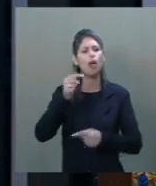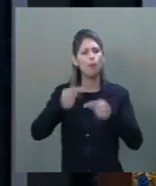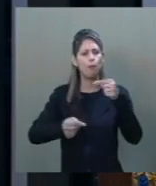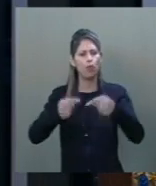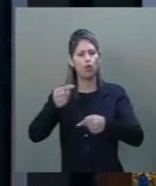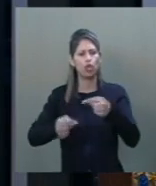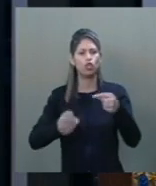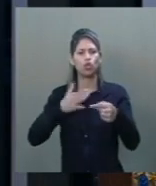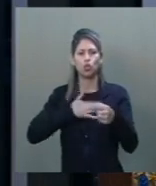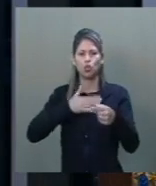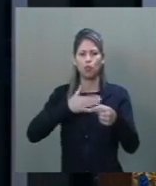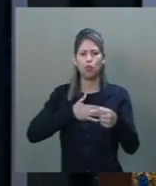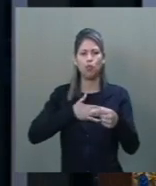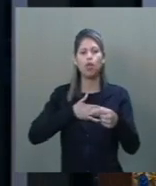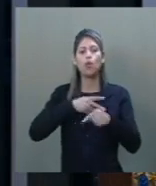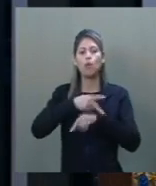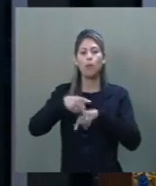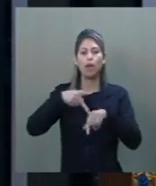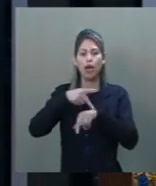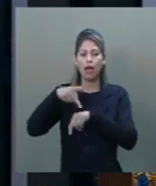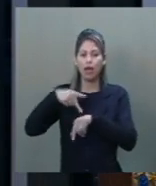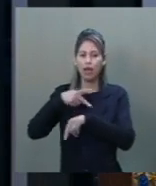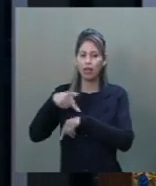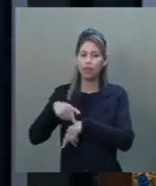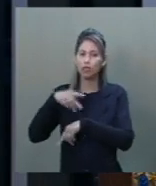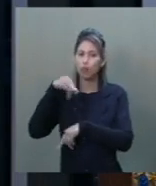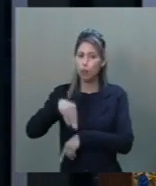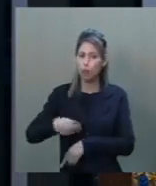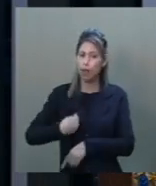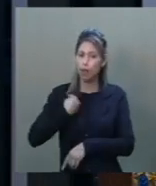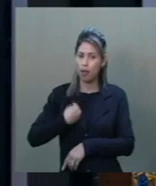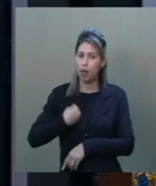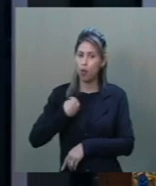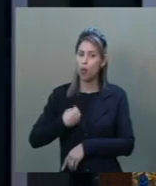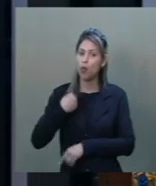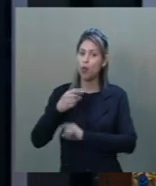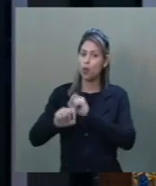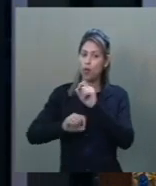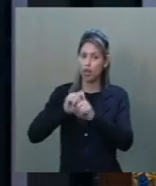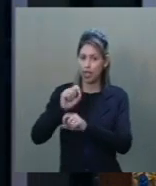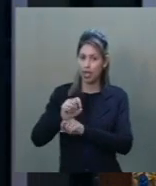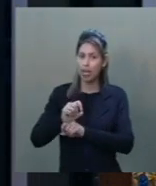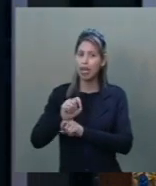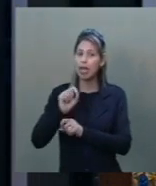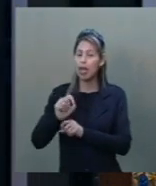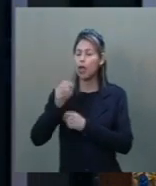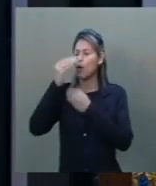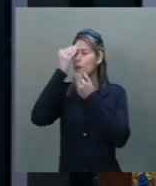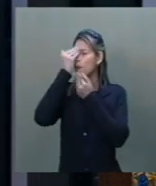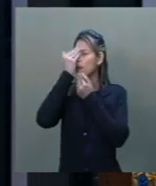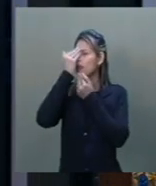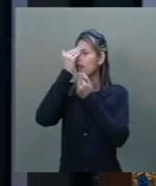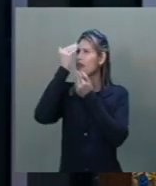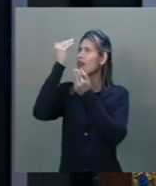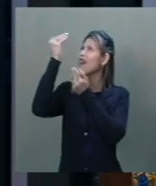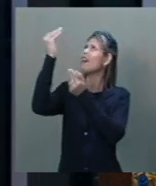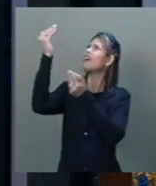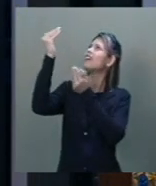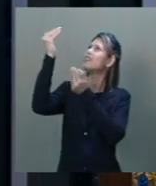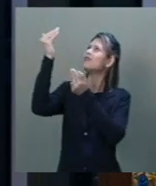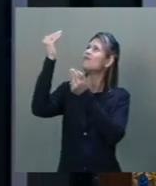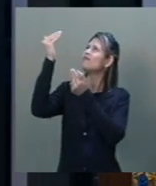feito parte da Câmara dos Deputados, em fazer parte do Senado Federal. Muito obrigada, meu Deus,